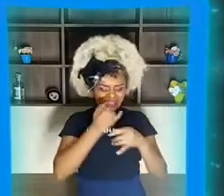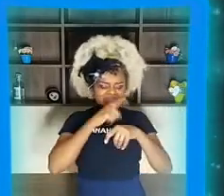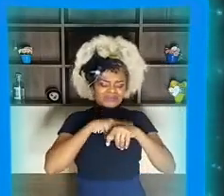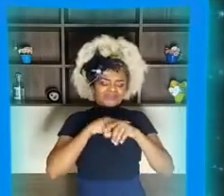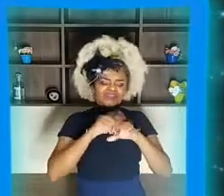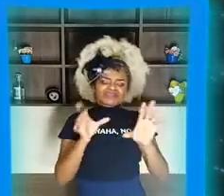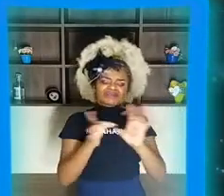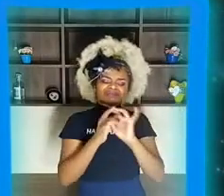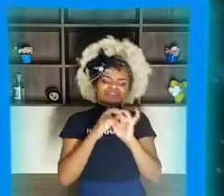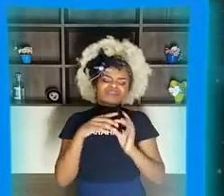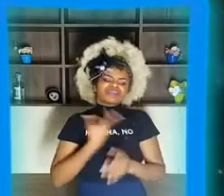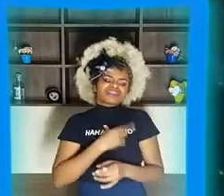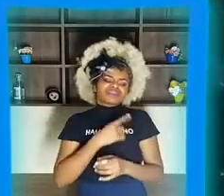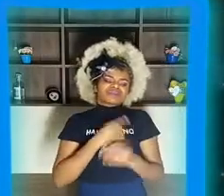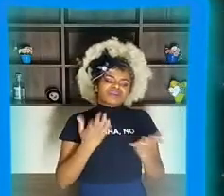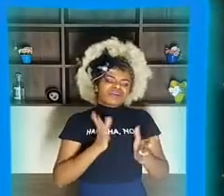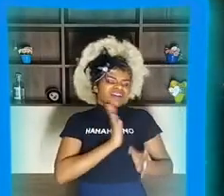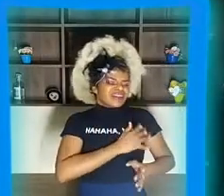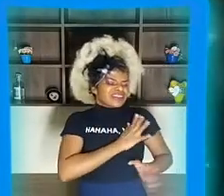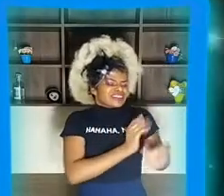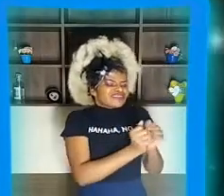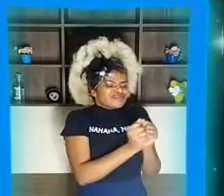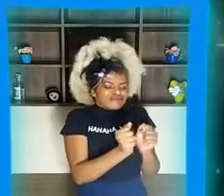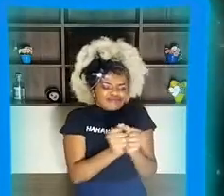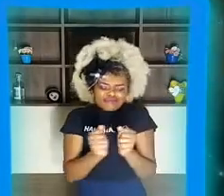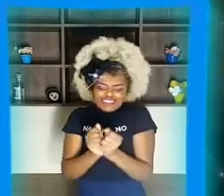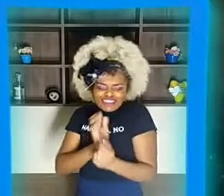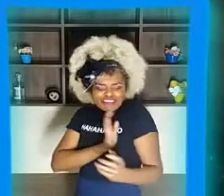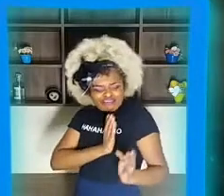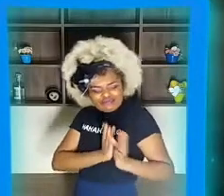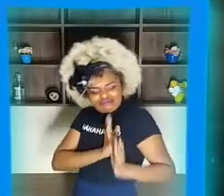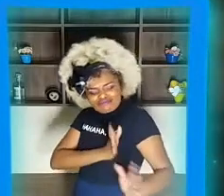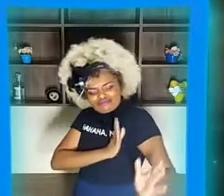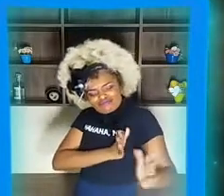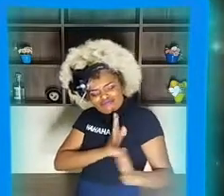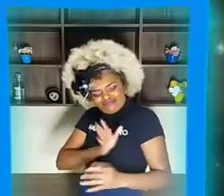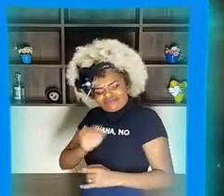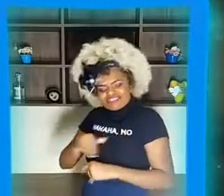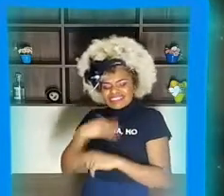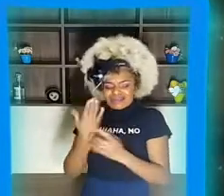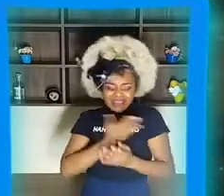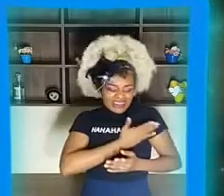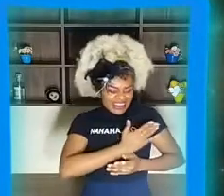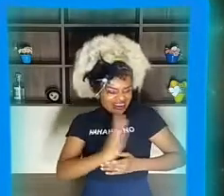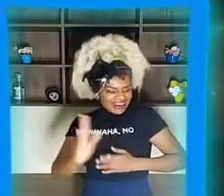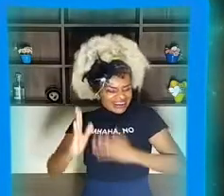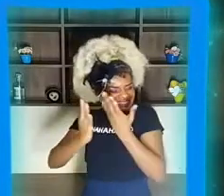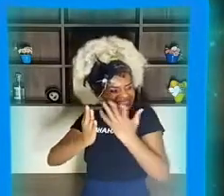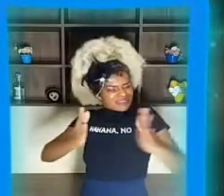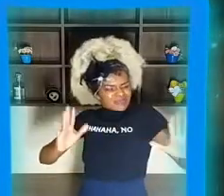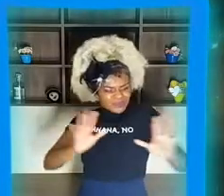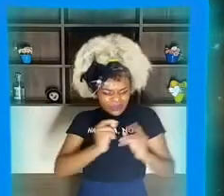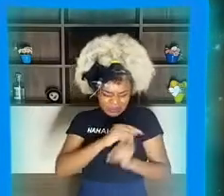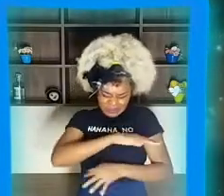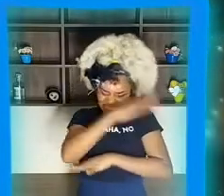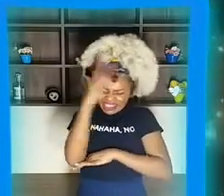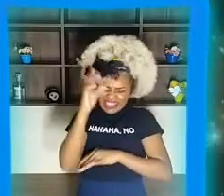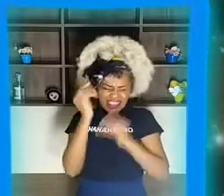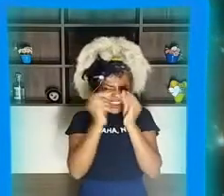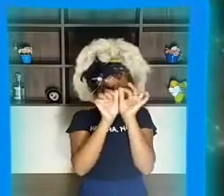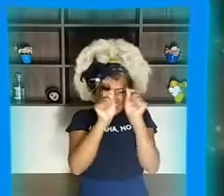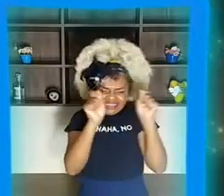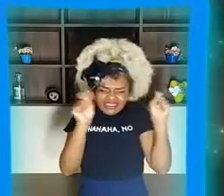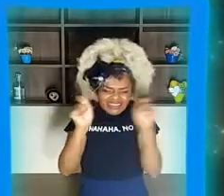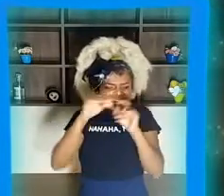que a gente teve aqui com tantos corações juntinhos e que a gente possa ter aberto uma porta maior, uma fresta, uma janela, uma